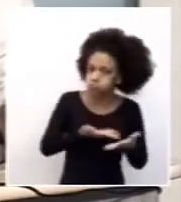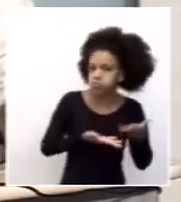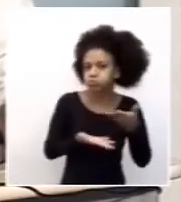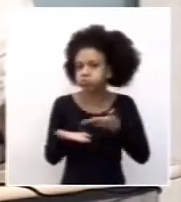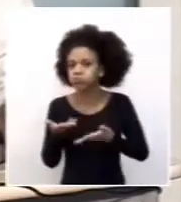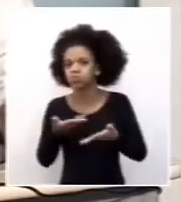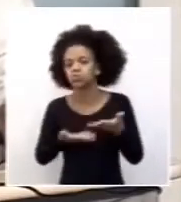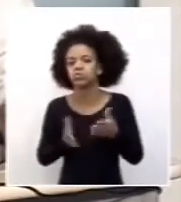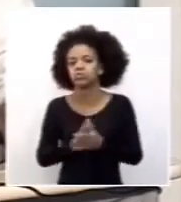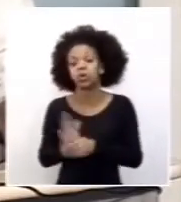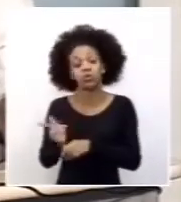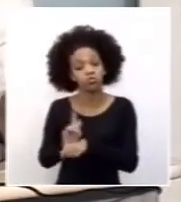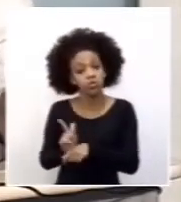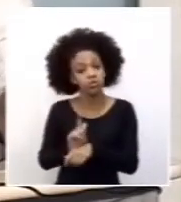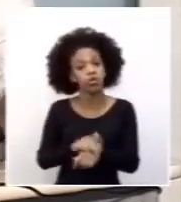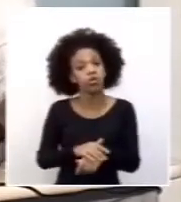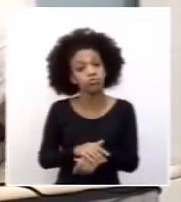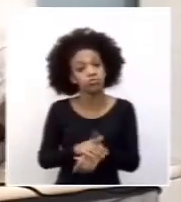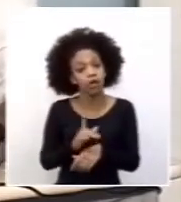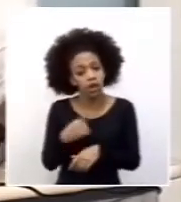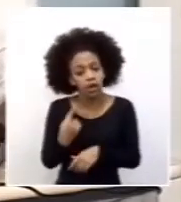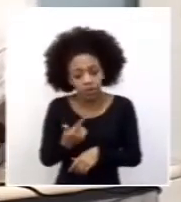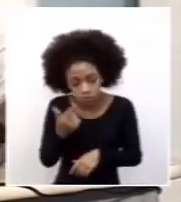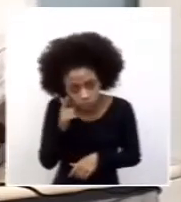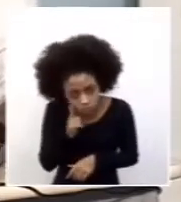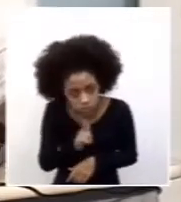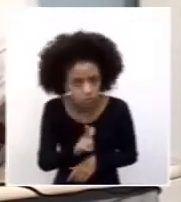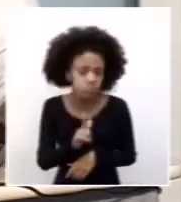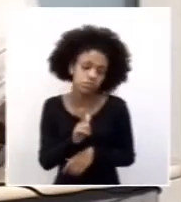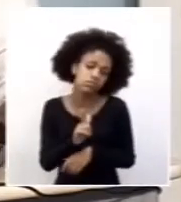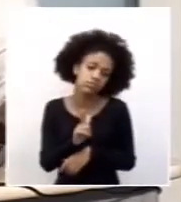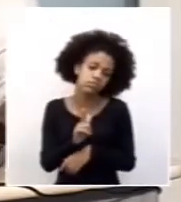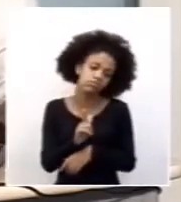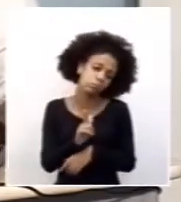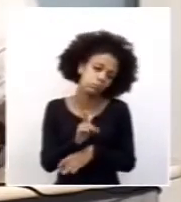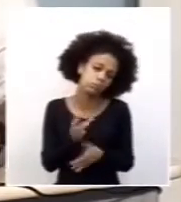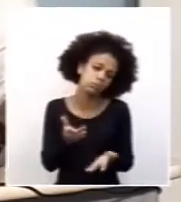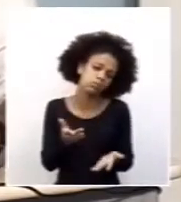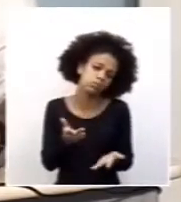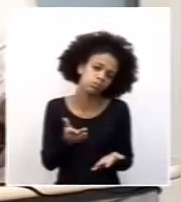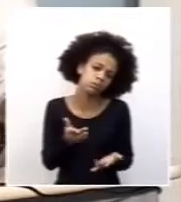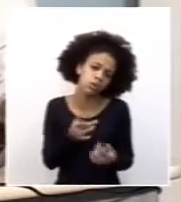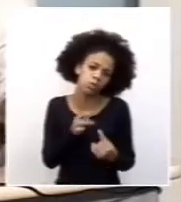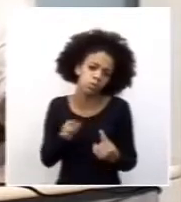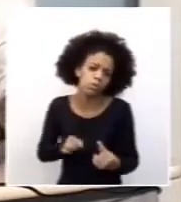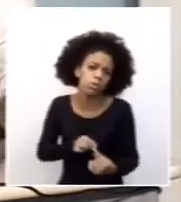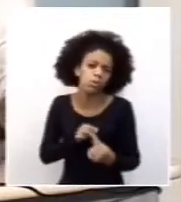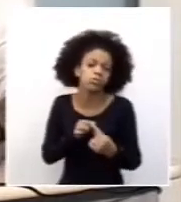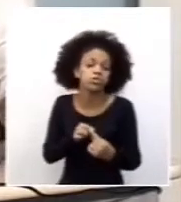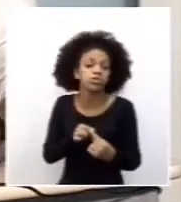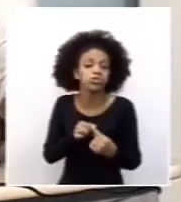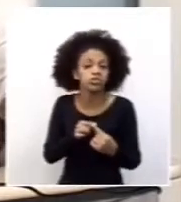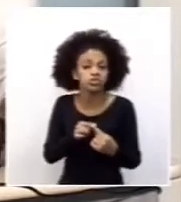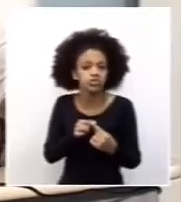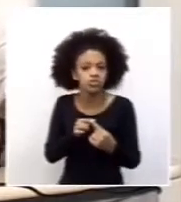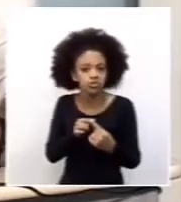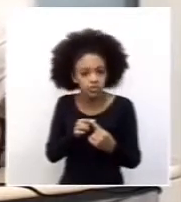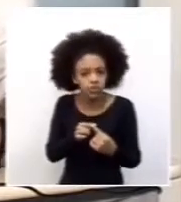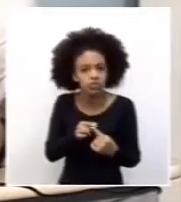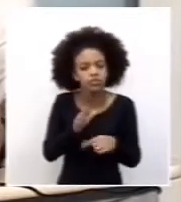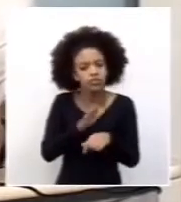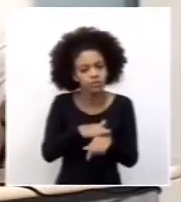gestor, né, a gente consegue obter uma positividade, ou